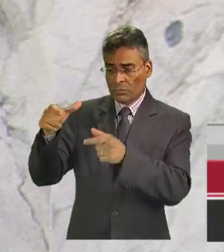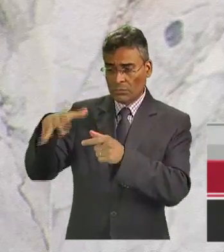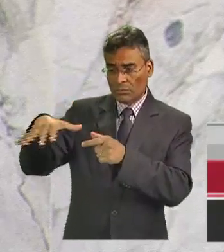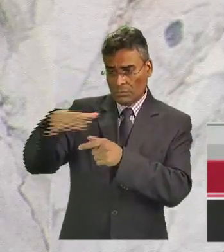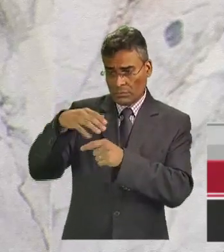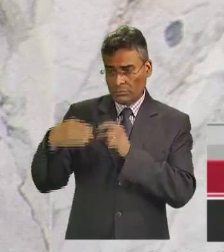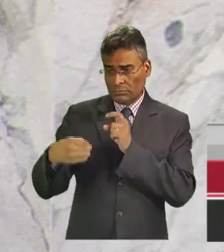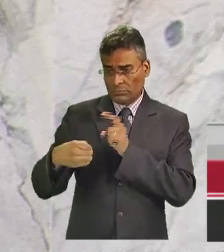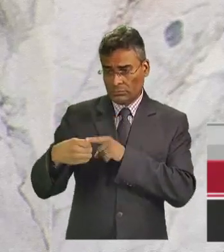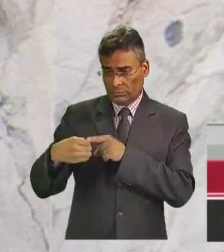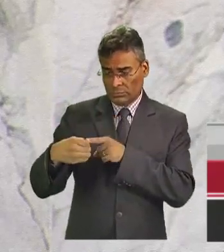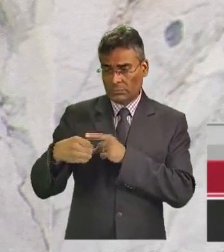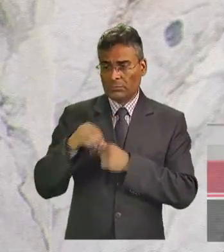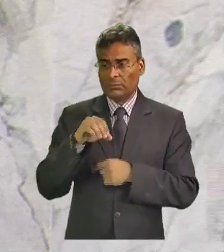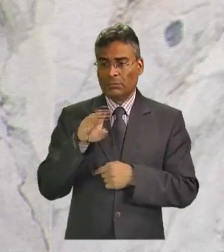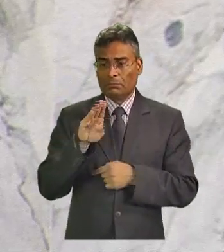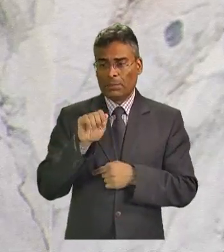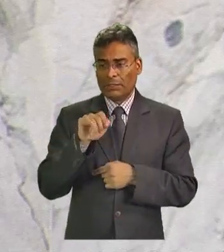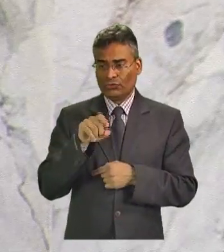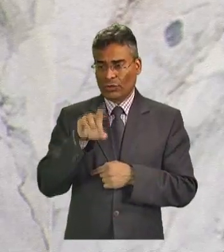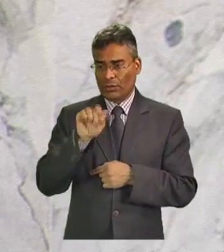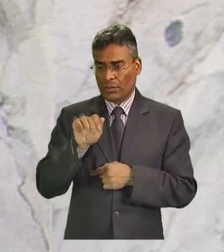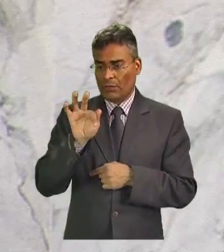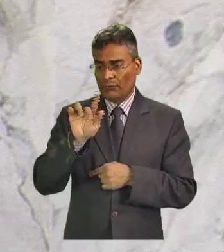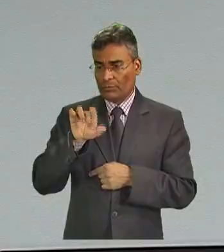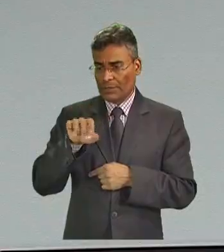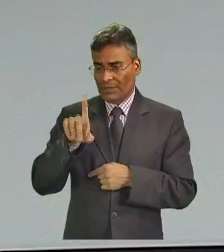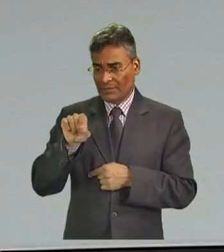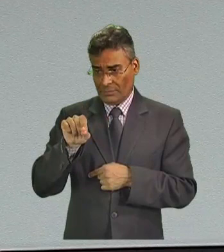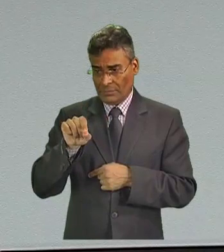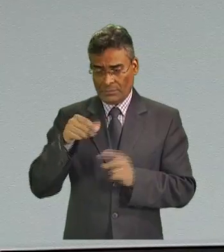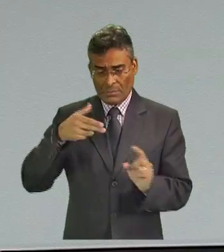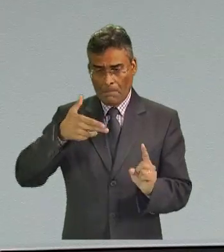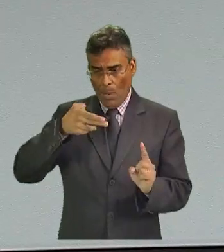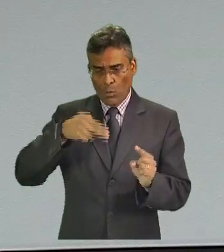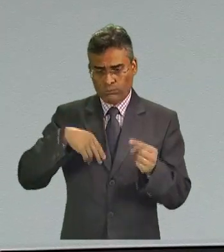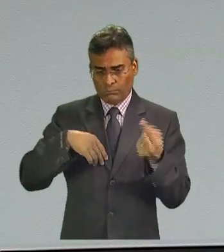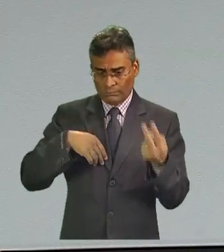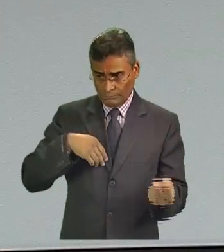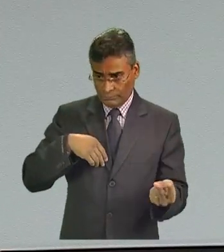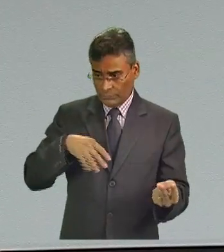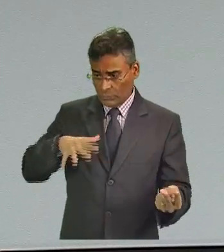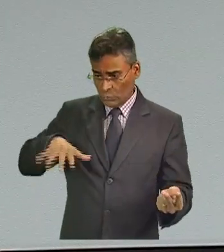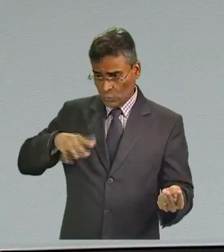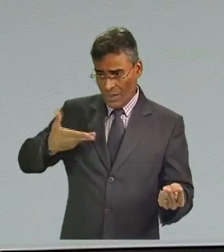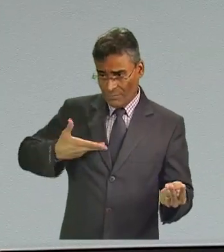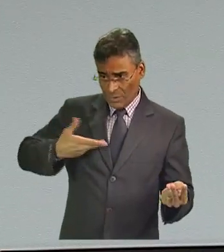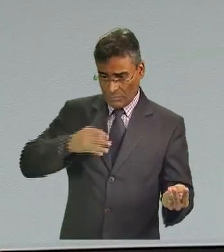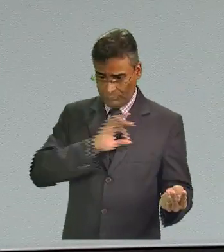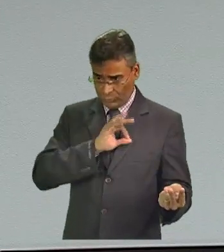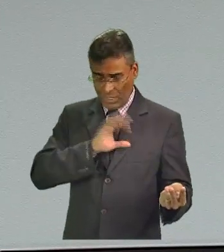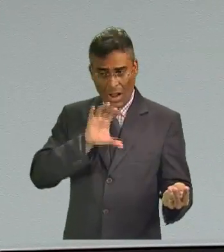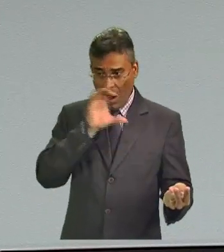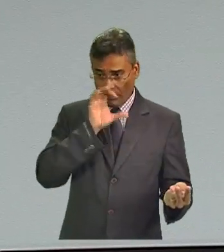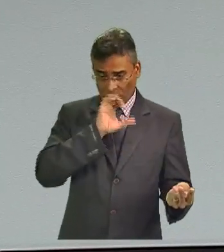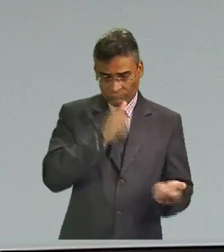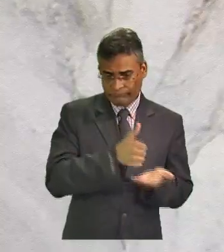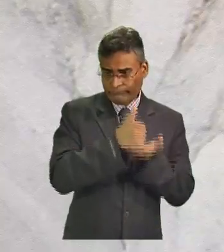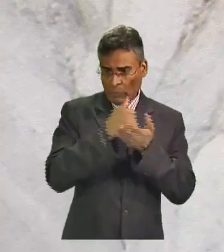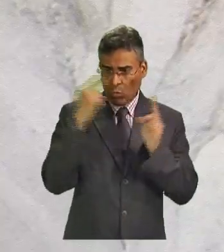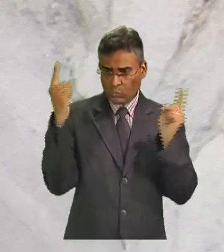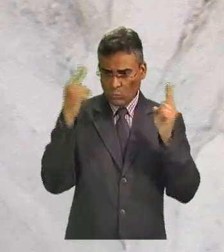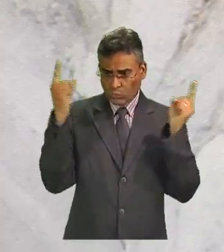Fluminense. Baleado, ele chegou a ser socorrido por colegas, mas não resistiu aos ferimentos. Ele estava no BOP, no Batalhão de